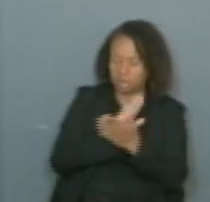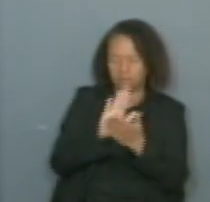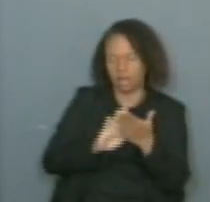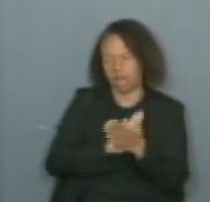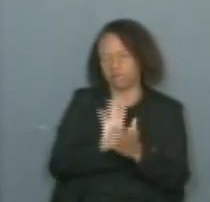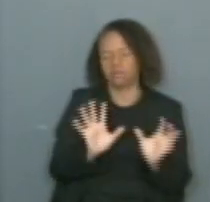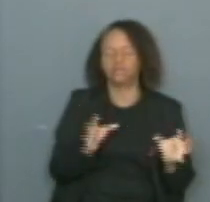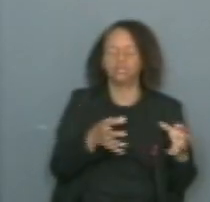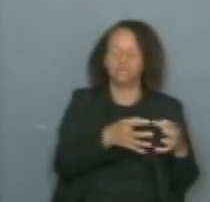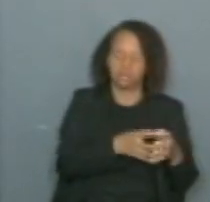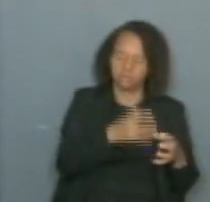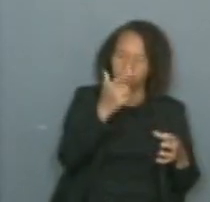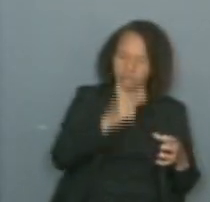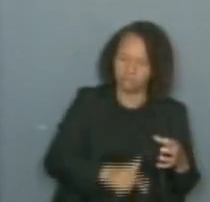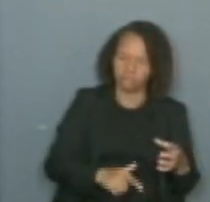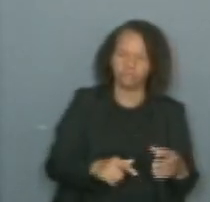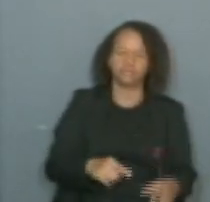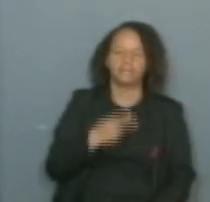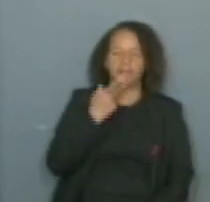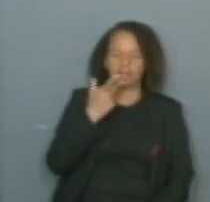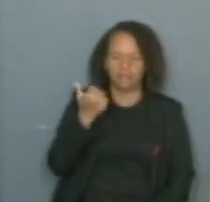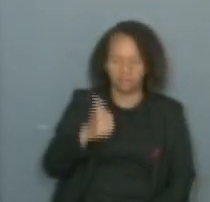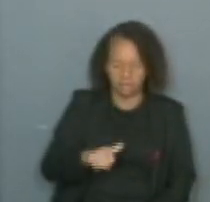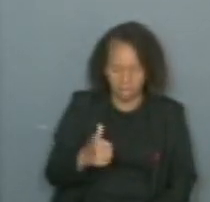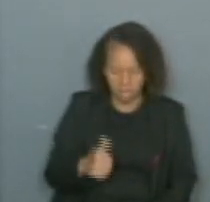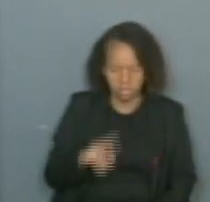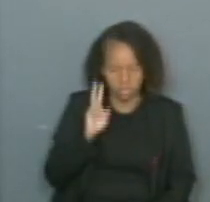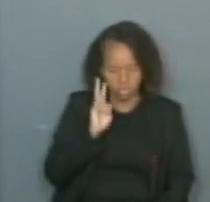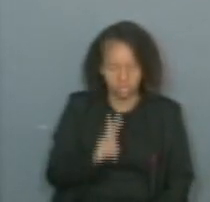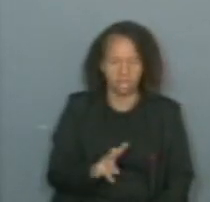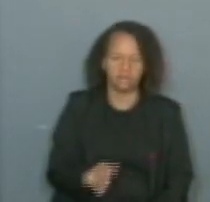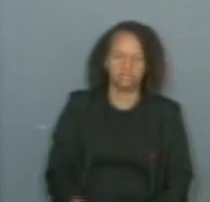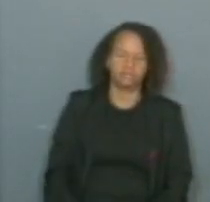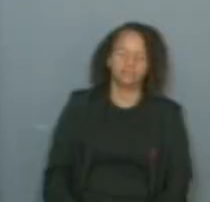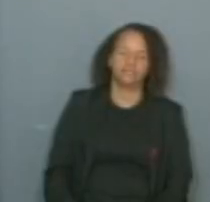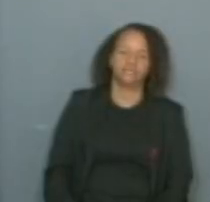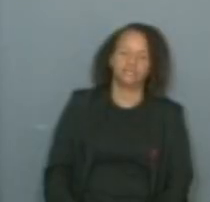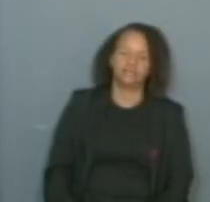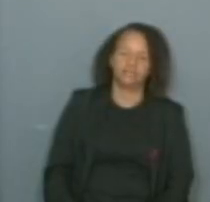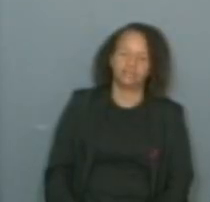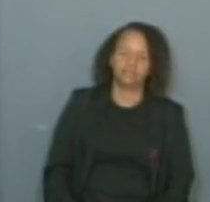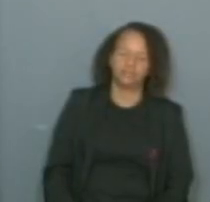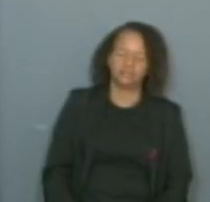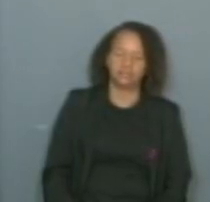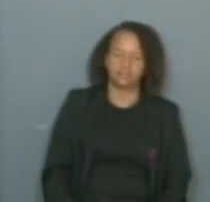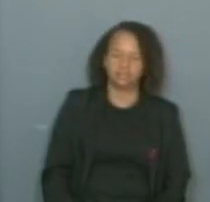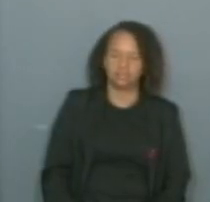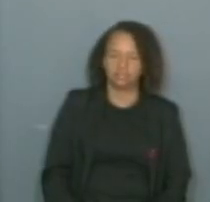As comissões, novamente, diz que tem vício de iniciativa, e é interessante